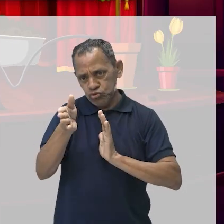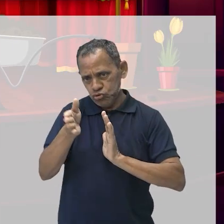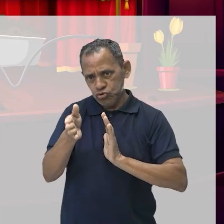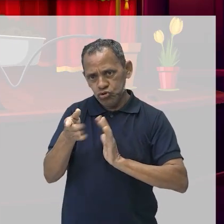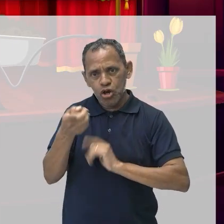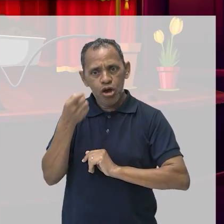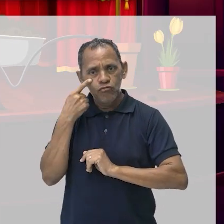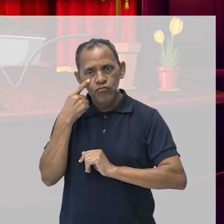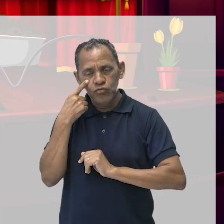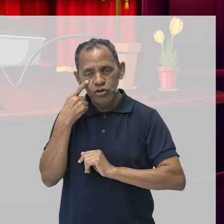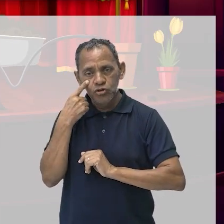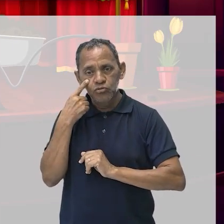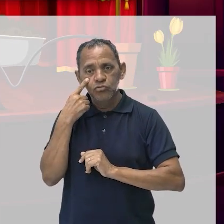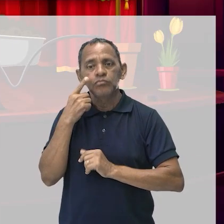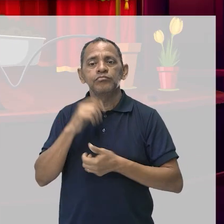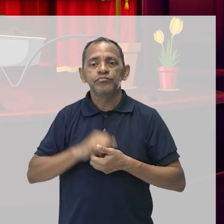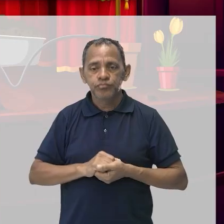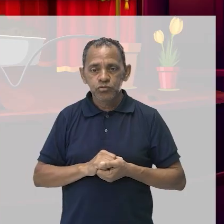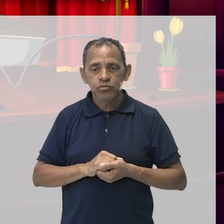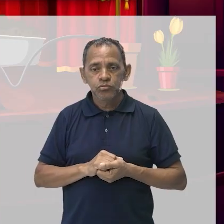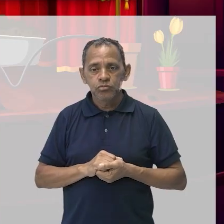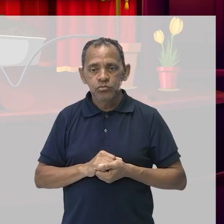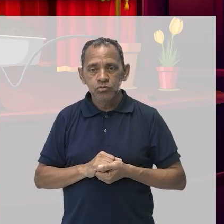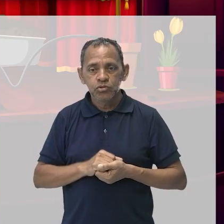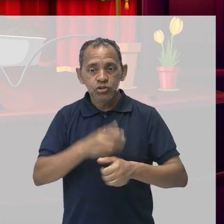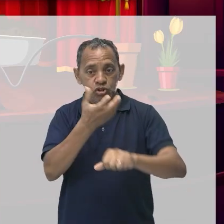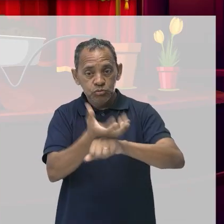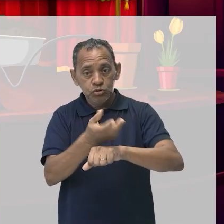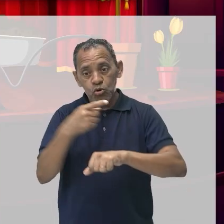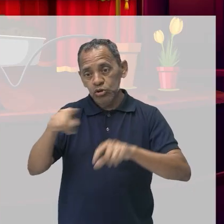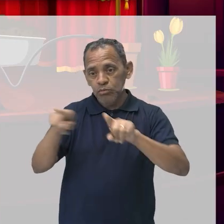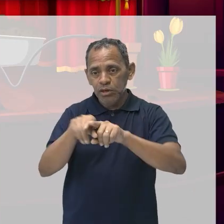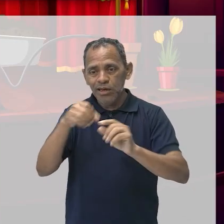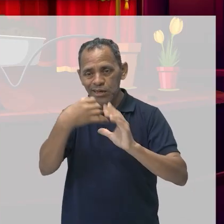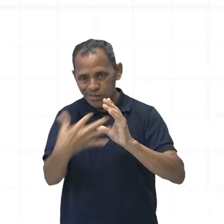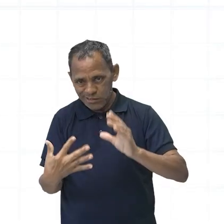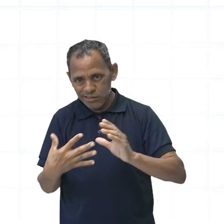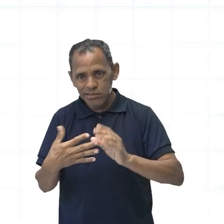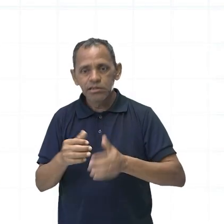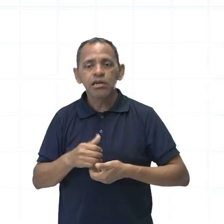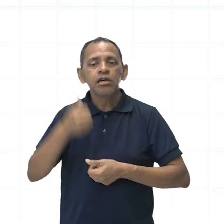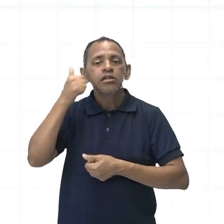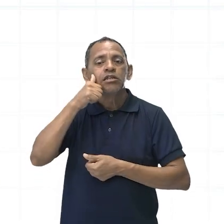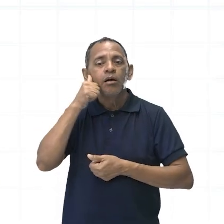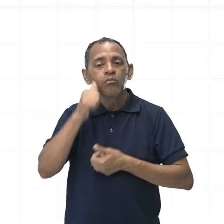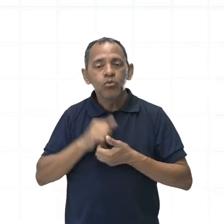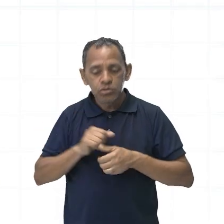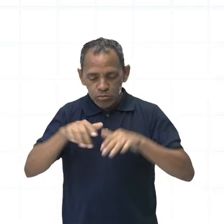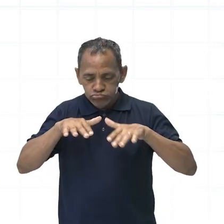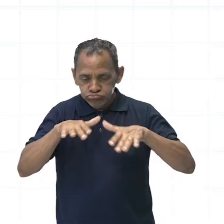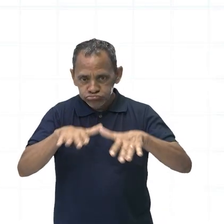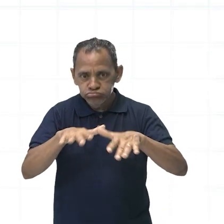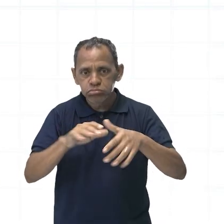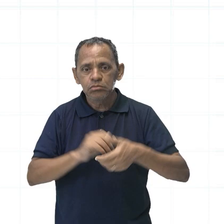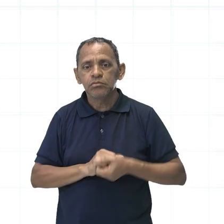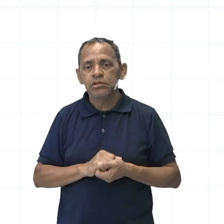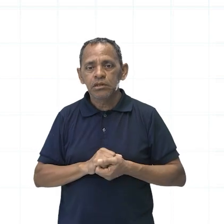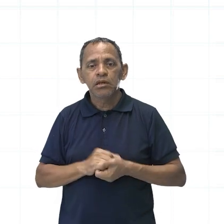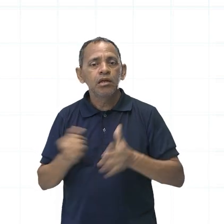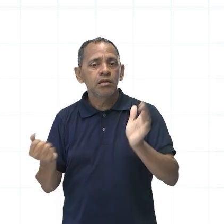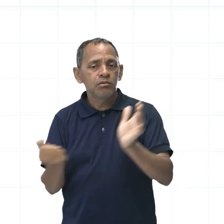outro componente, não é verdade? A característica do texto da Moça Tecelã. Vamos lá?